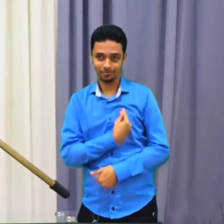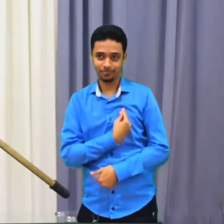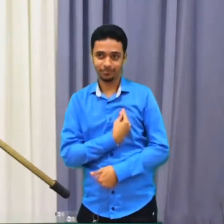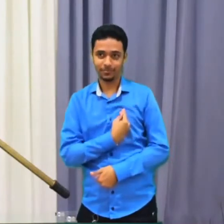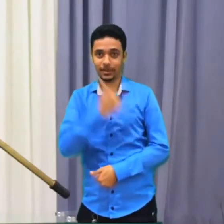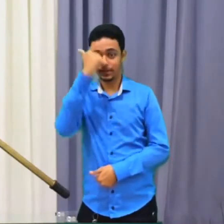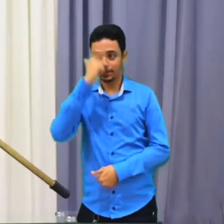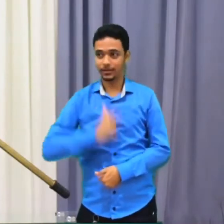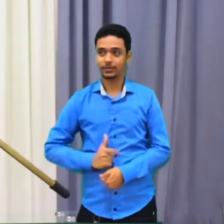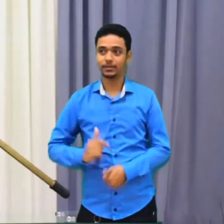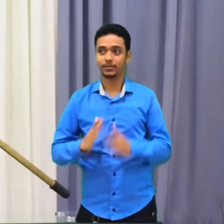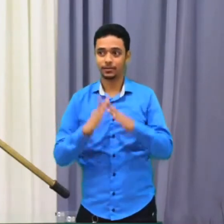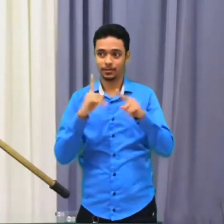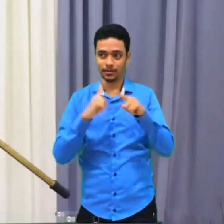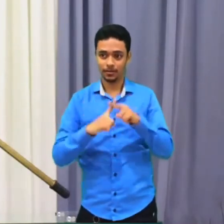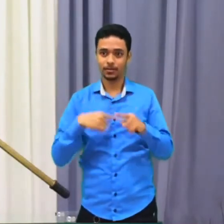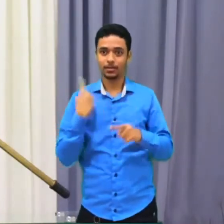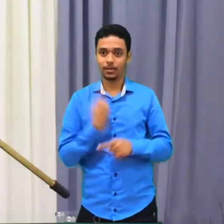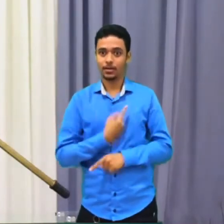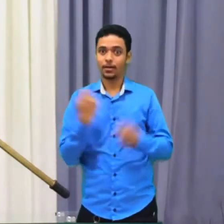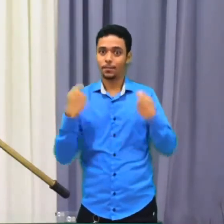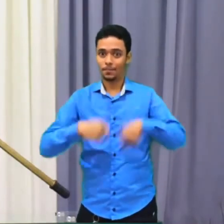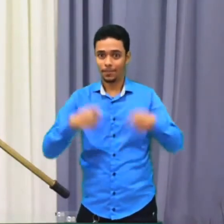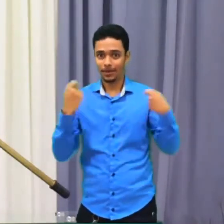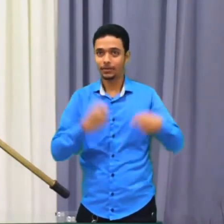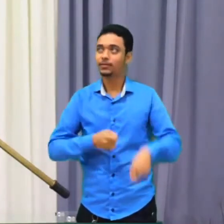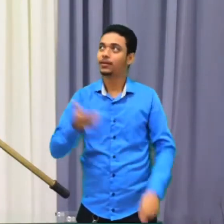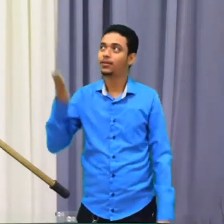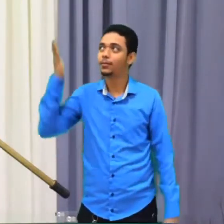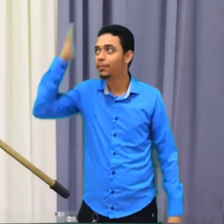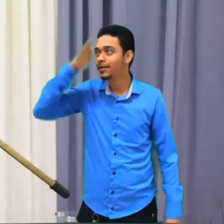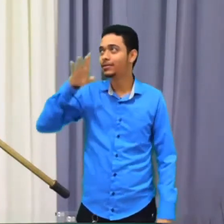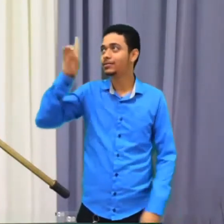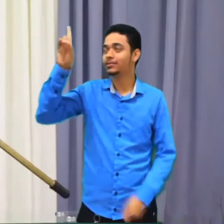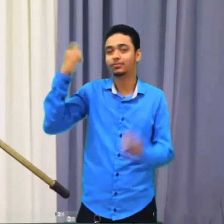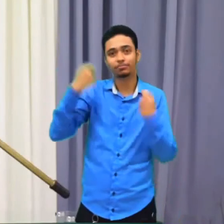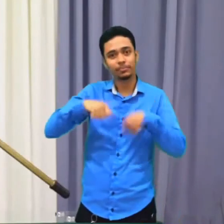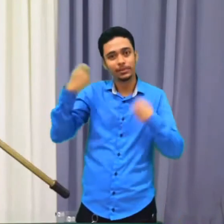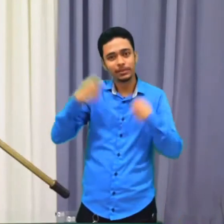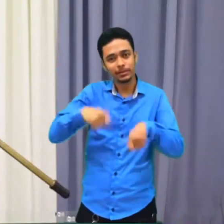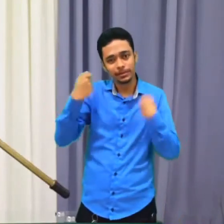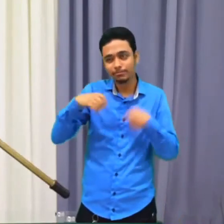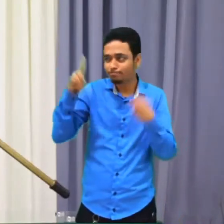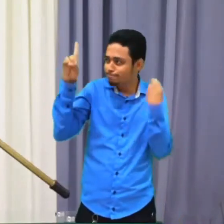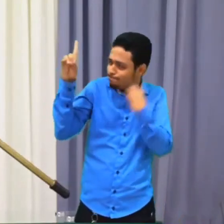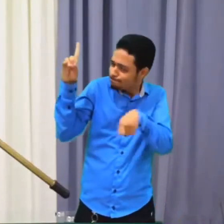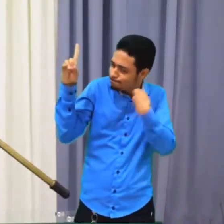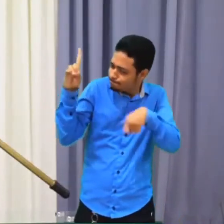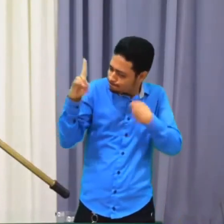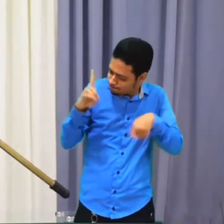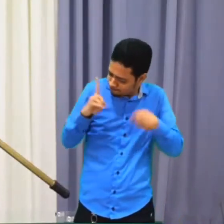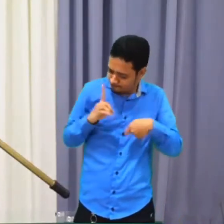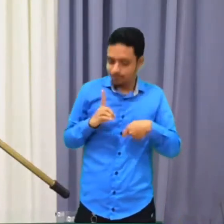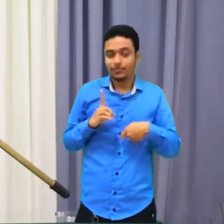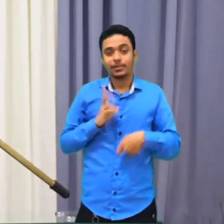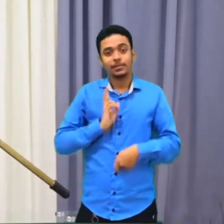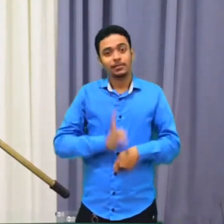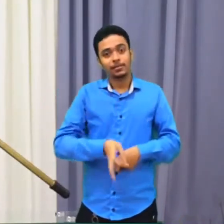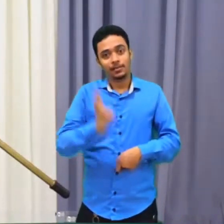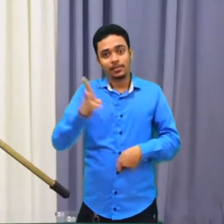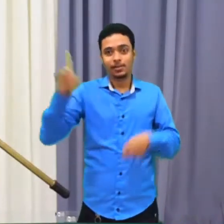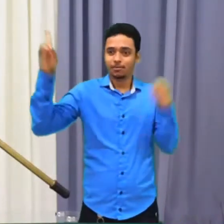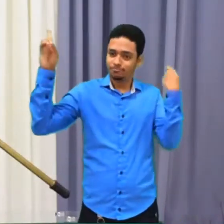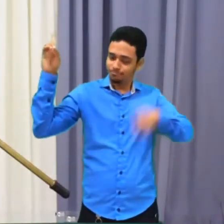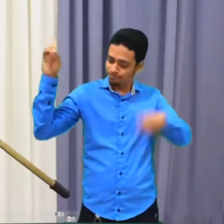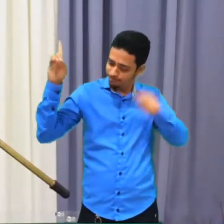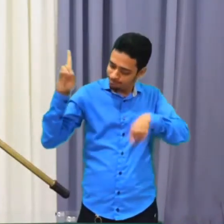igreja. Nós precisamos da presença de Deus. Nós necessitamos sempre da